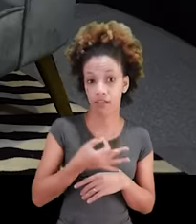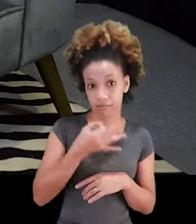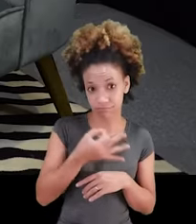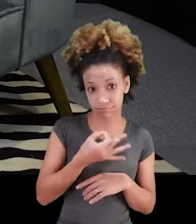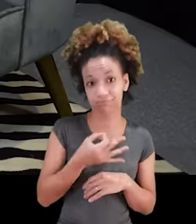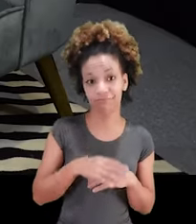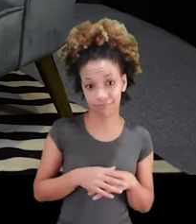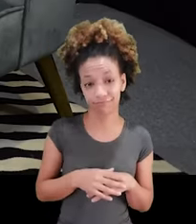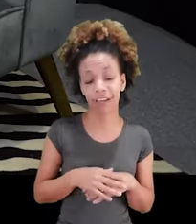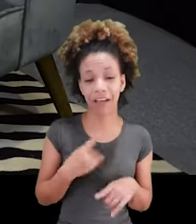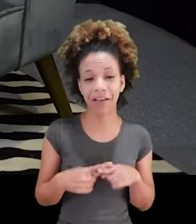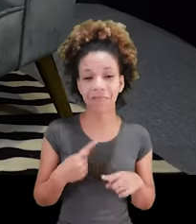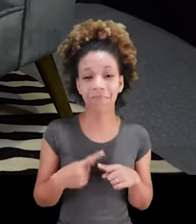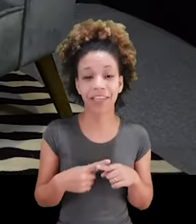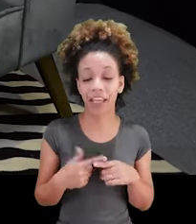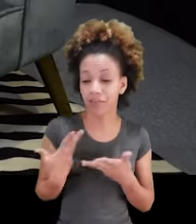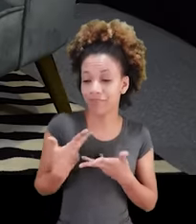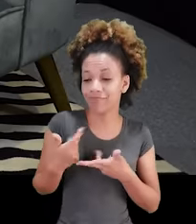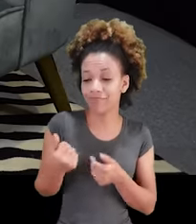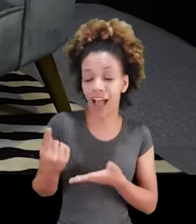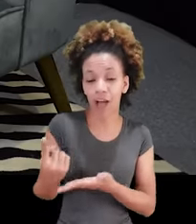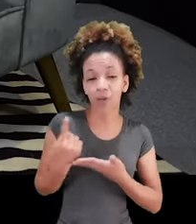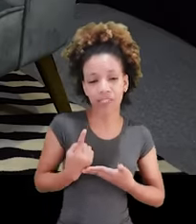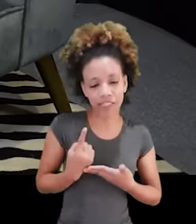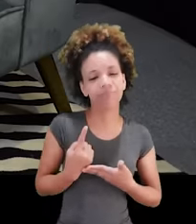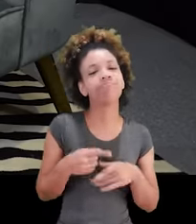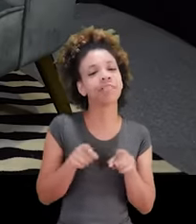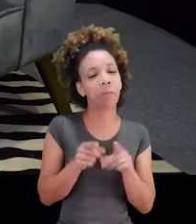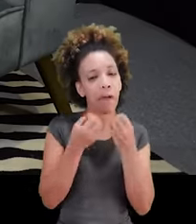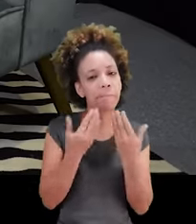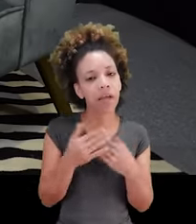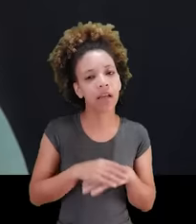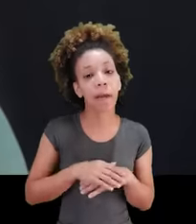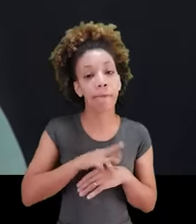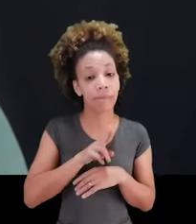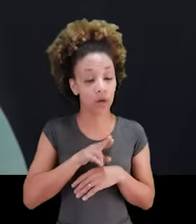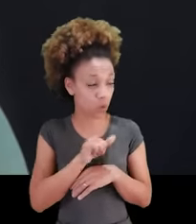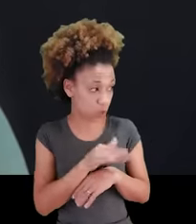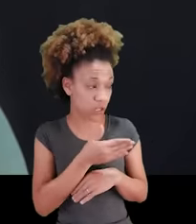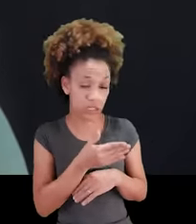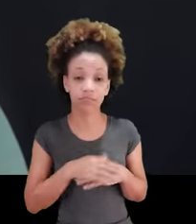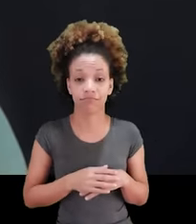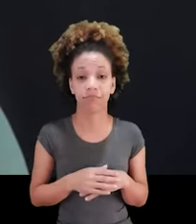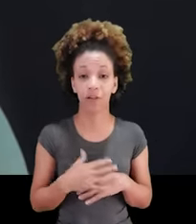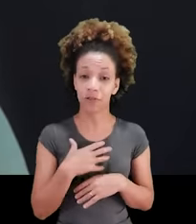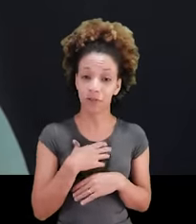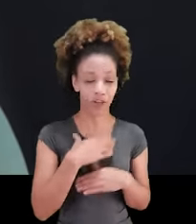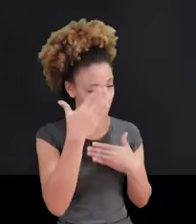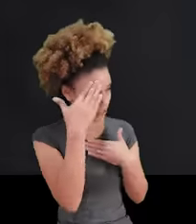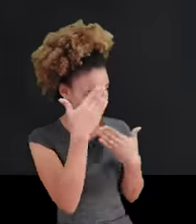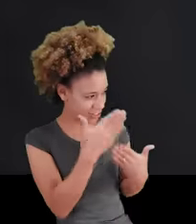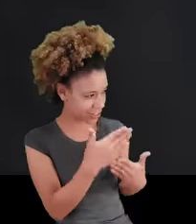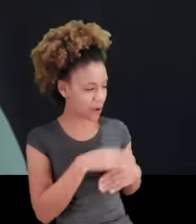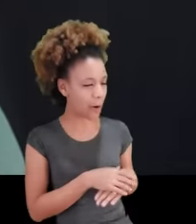porque... É o lugar que eu mais fui bem tratado na minha vida, muito bem recebido, inclusive pelo Rui. E eu faço isso aqui como uma forma de